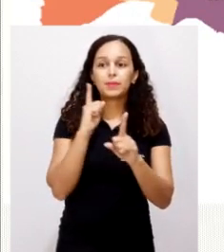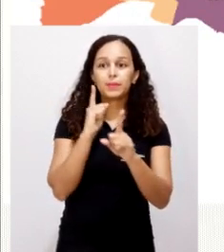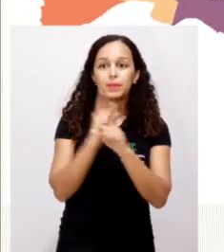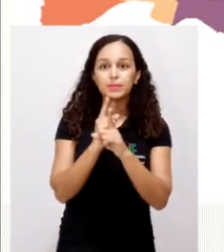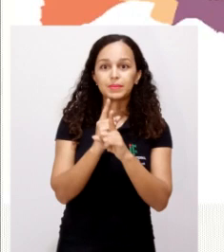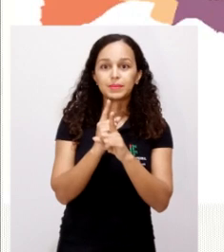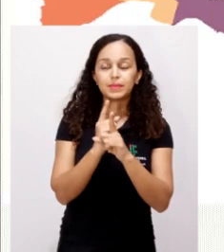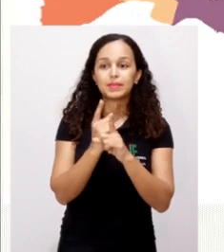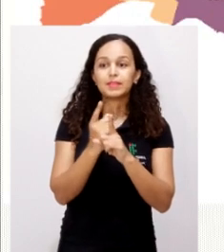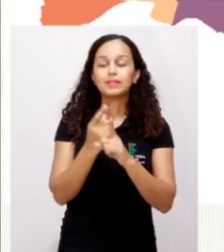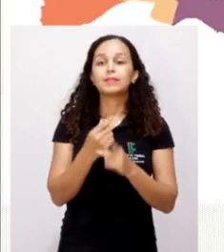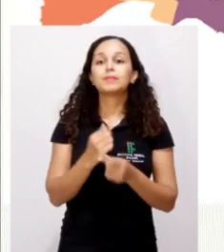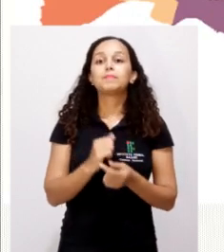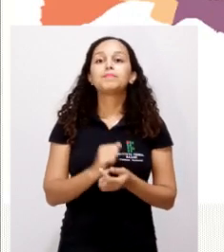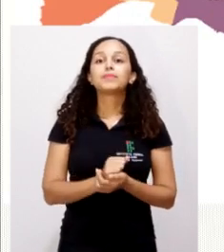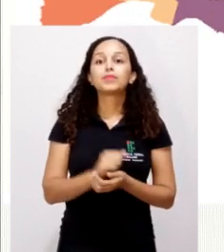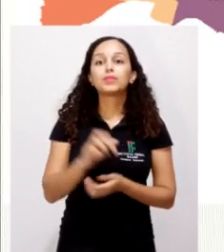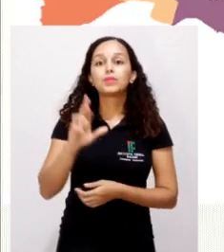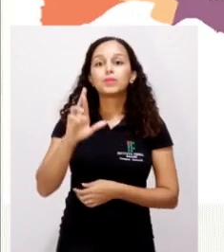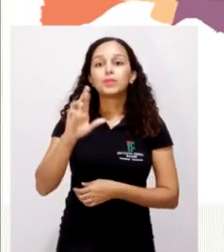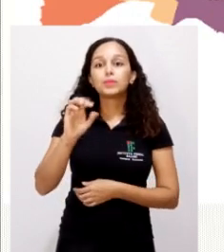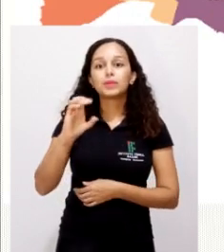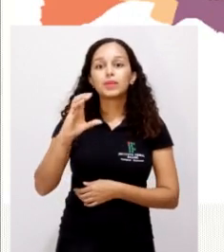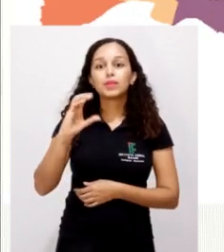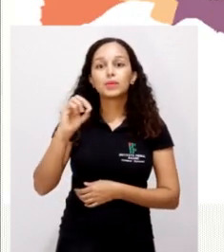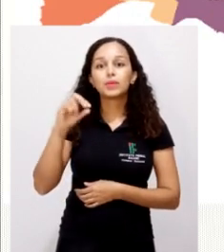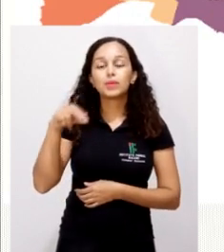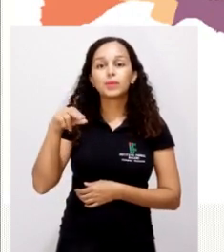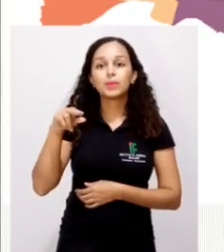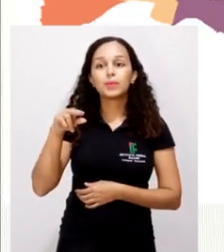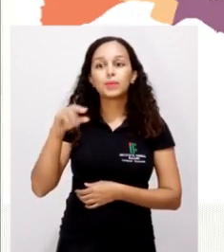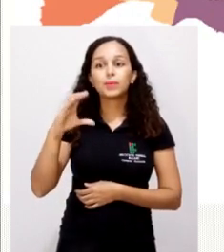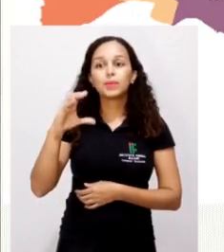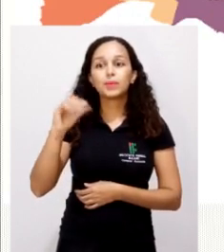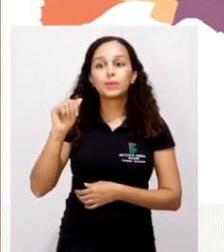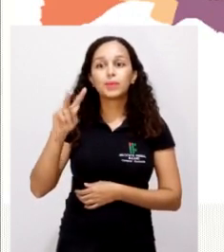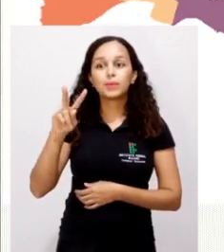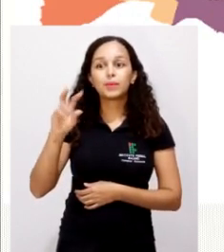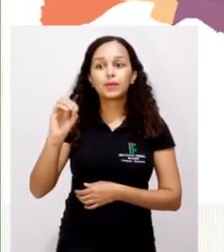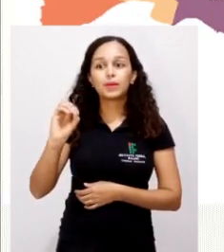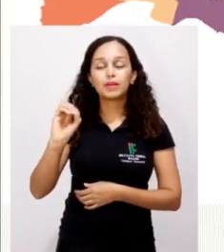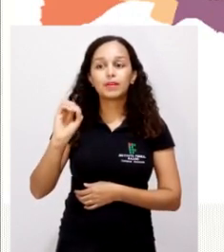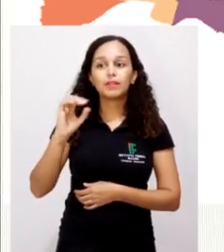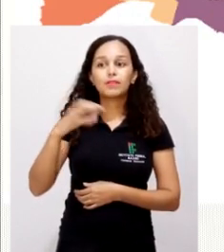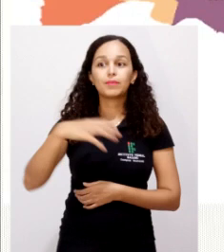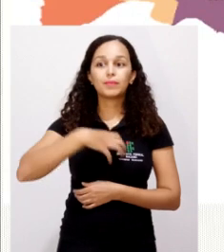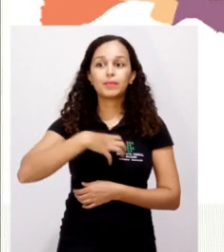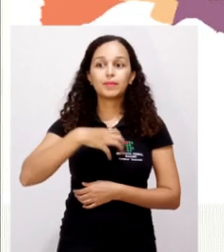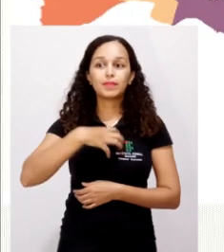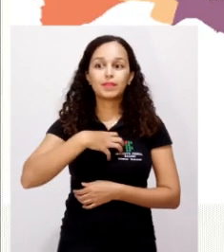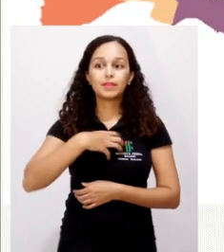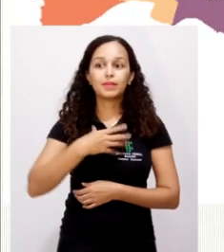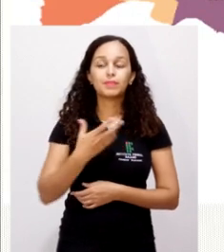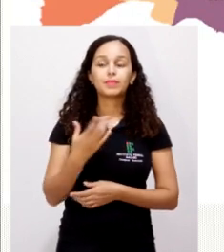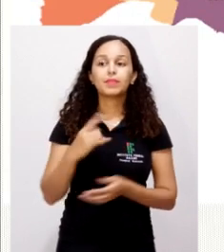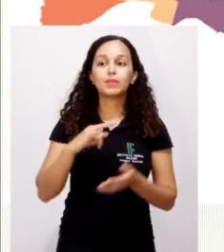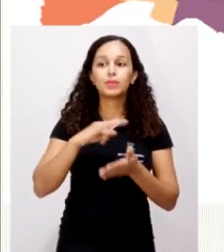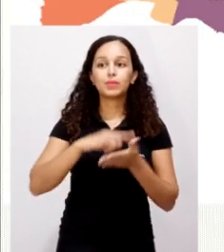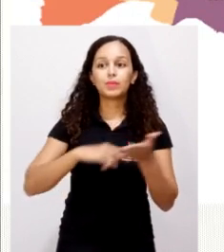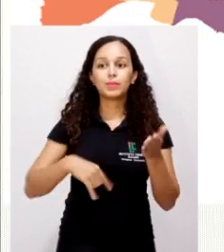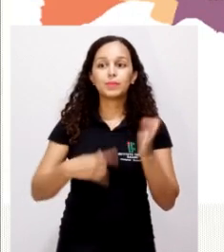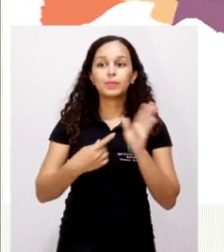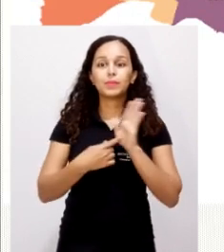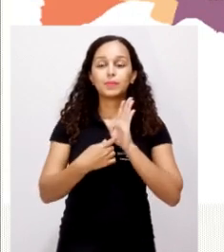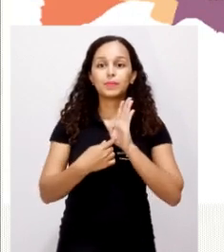baiano, a maioria de crescimento espontâneo, de acordo com o documento apresentado pela Rede Punk Bahia,